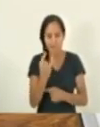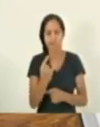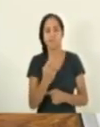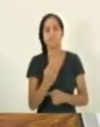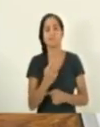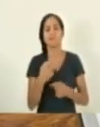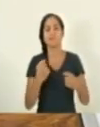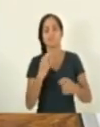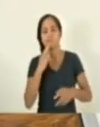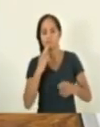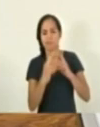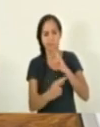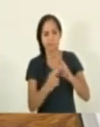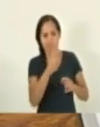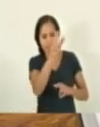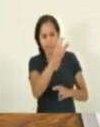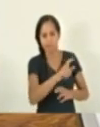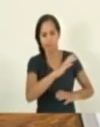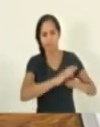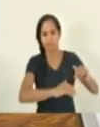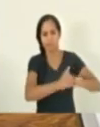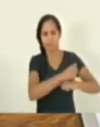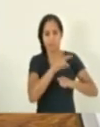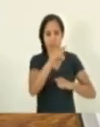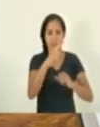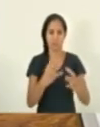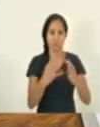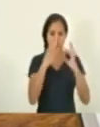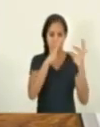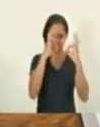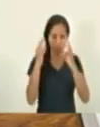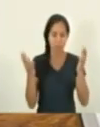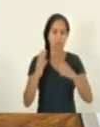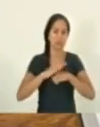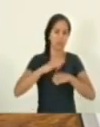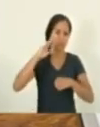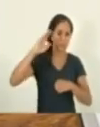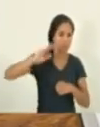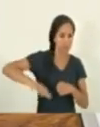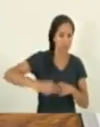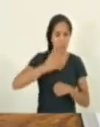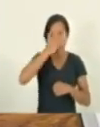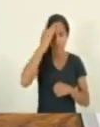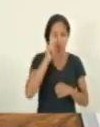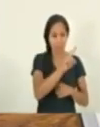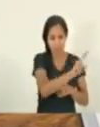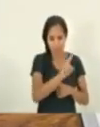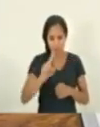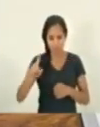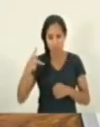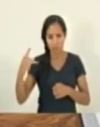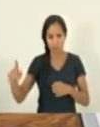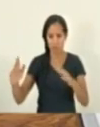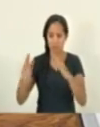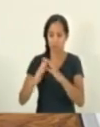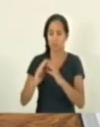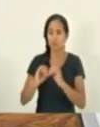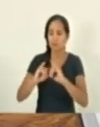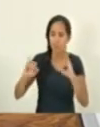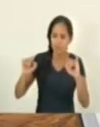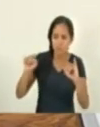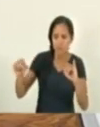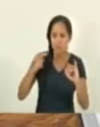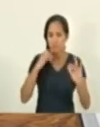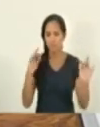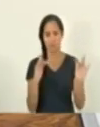responder ao recenseador. Então, você que nos assiste nessa tarde de hoje, se o recenseador esteve na sua casa, deixou um recado, você ainda não